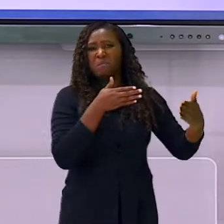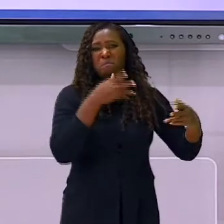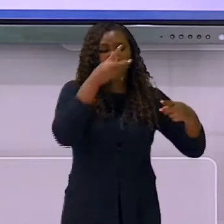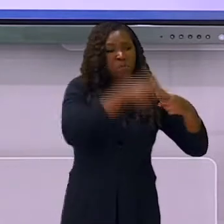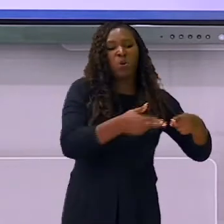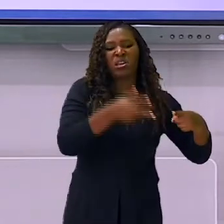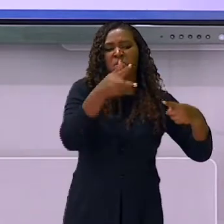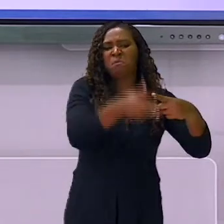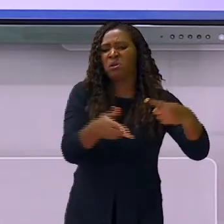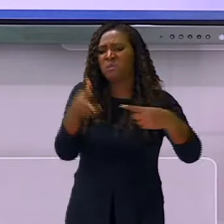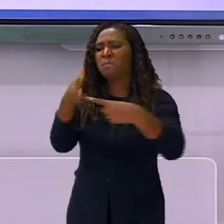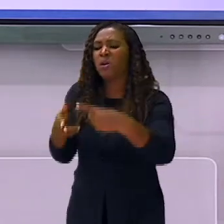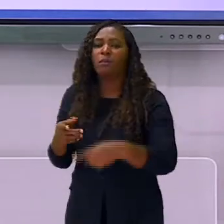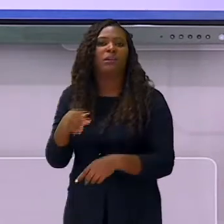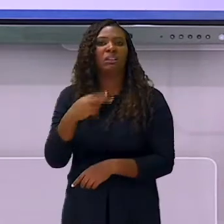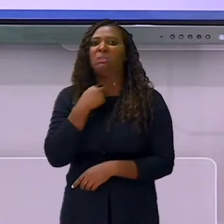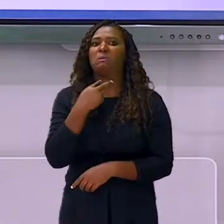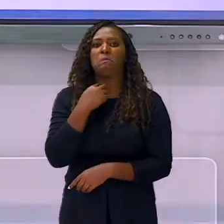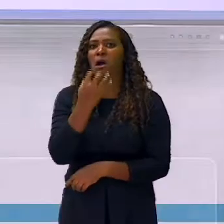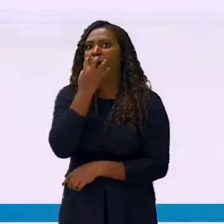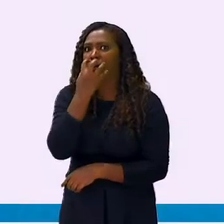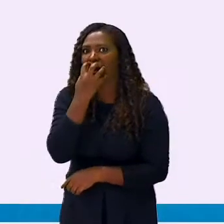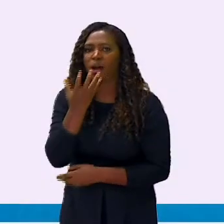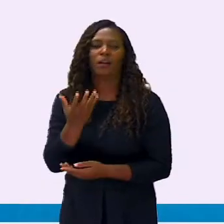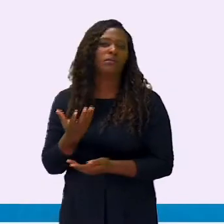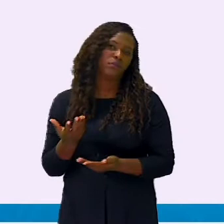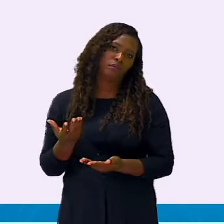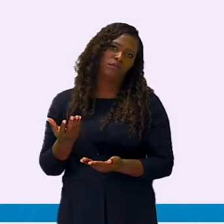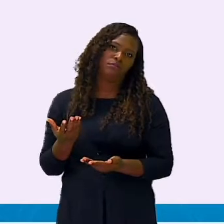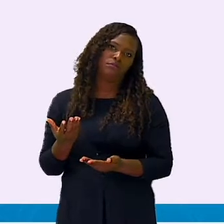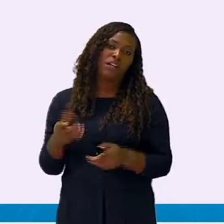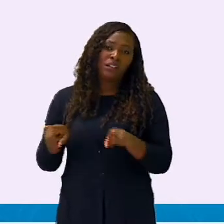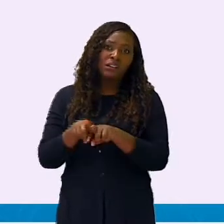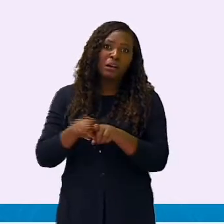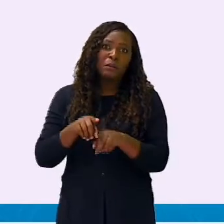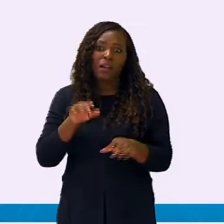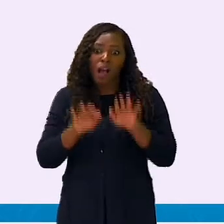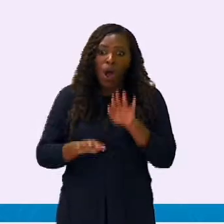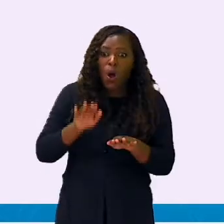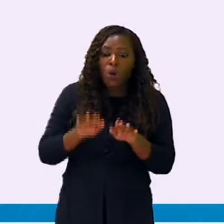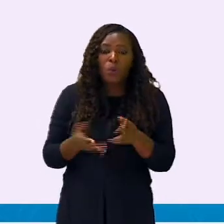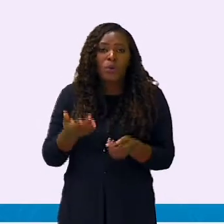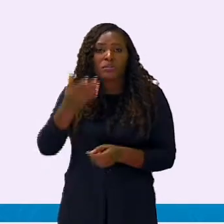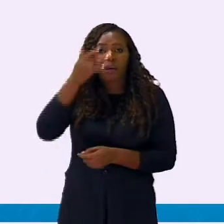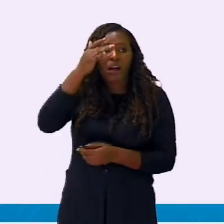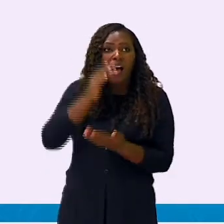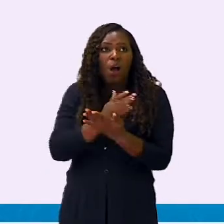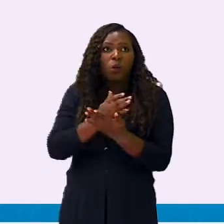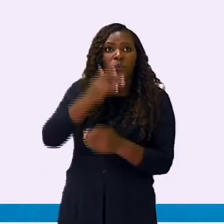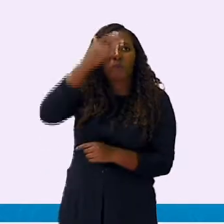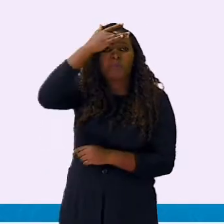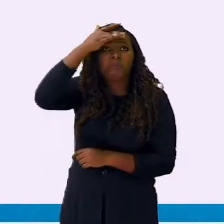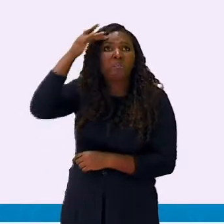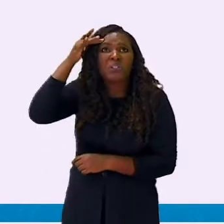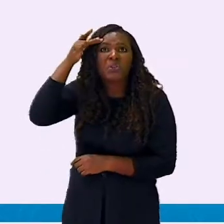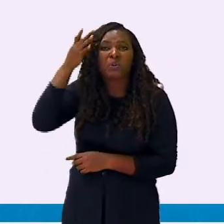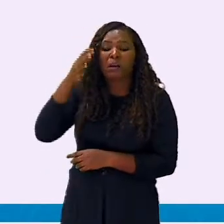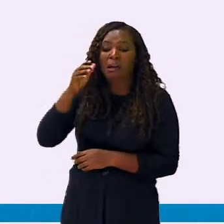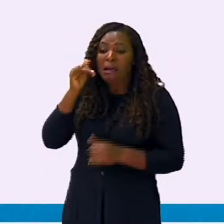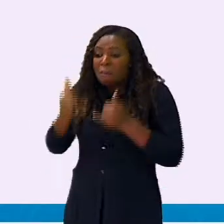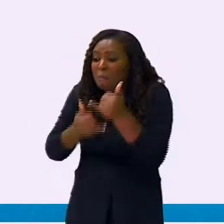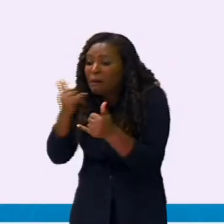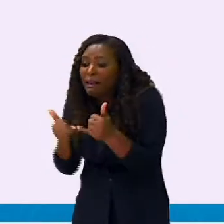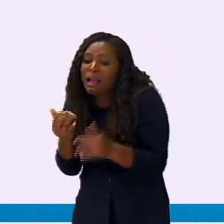como sistema de leitura e escrita. O sistema braille é descrito como a forma